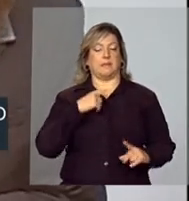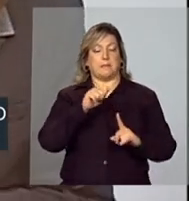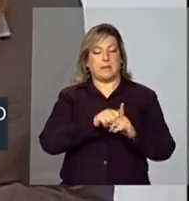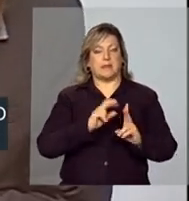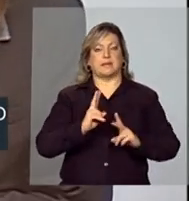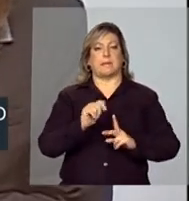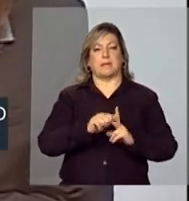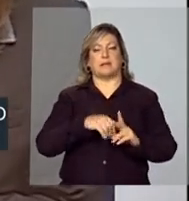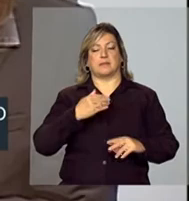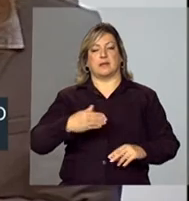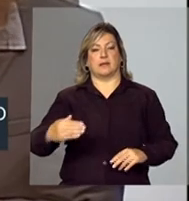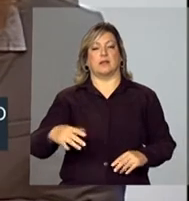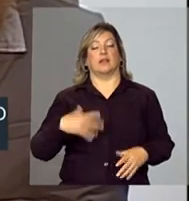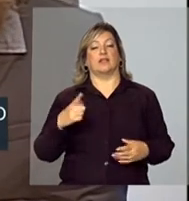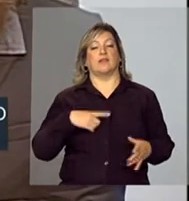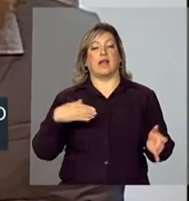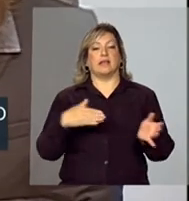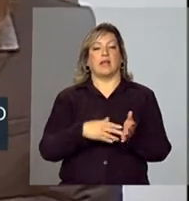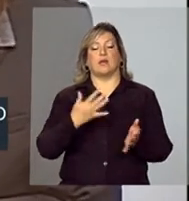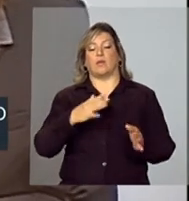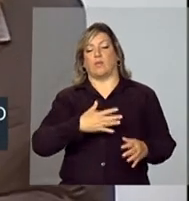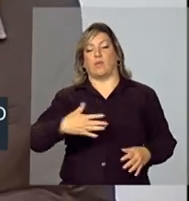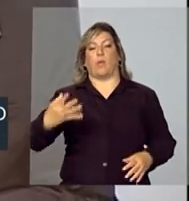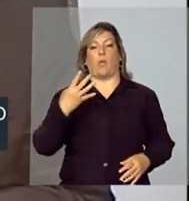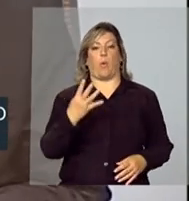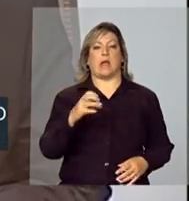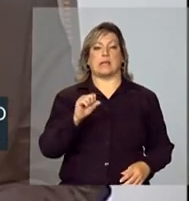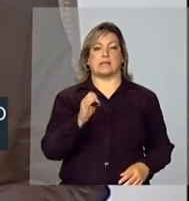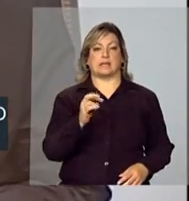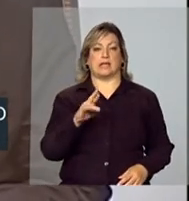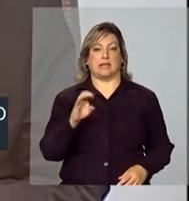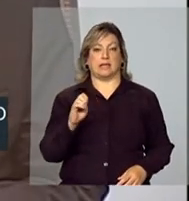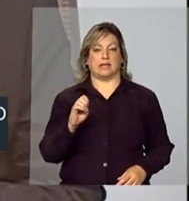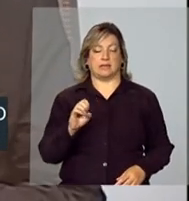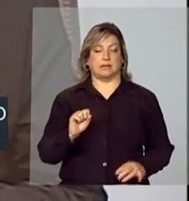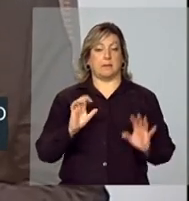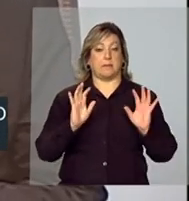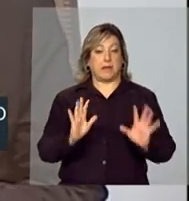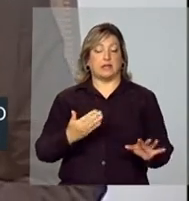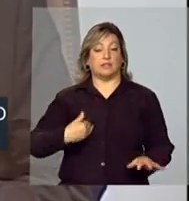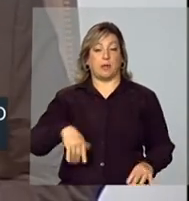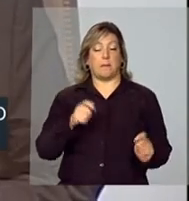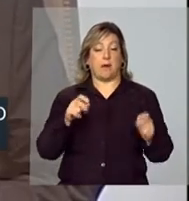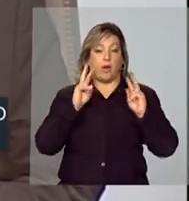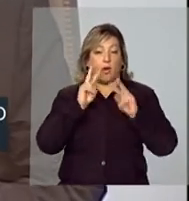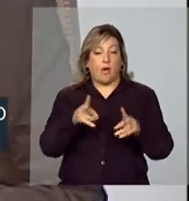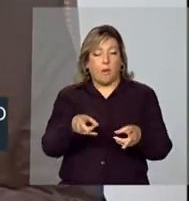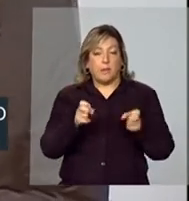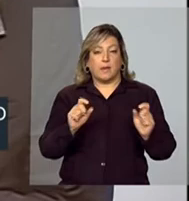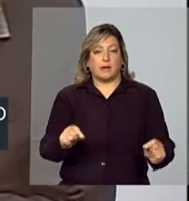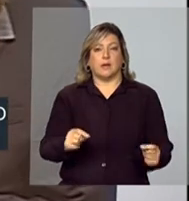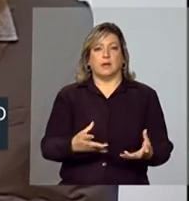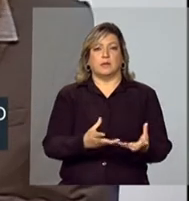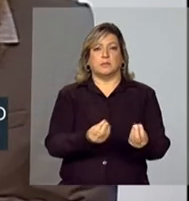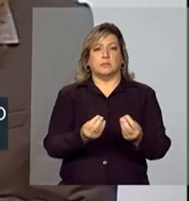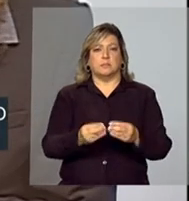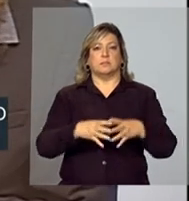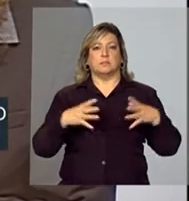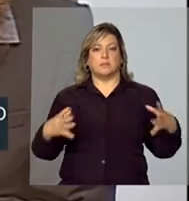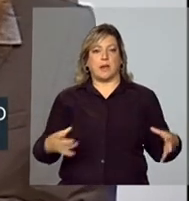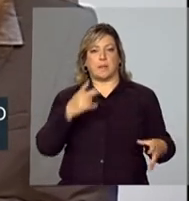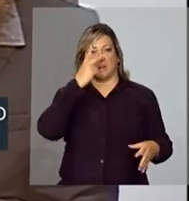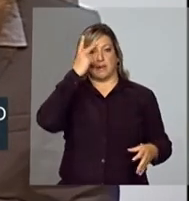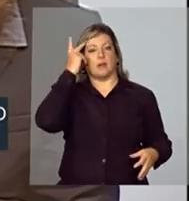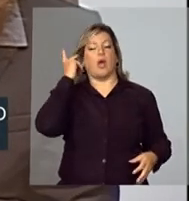séries mas num primeiro momento nós já podemos a observar que uma tendência de um fluxo maior de consumidores nos